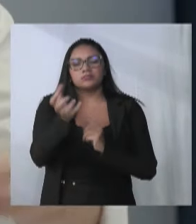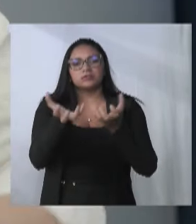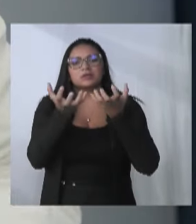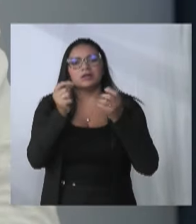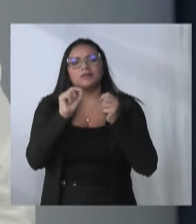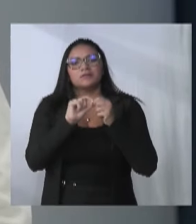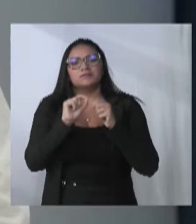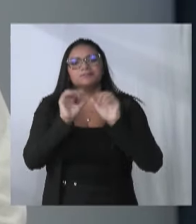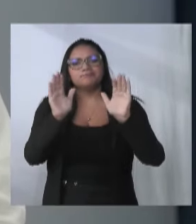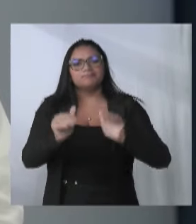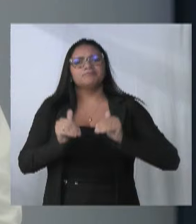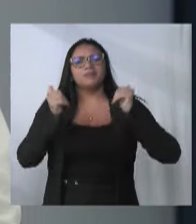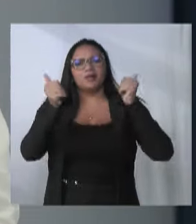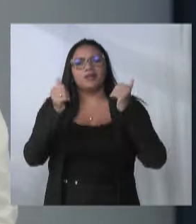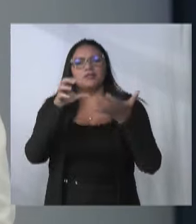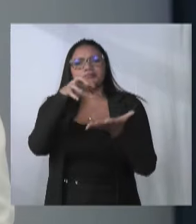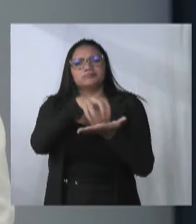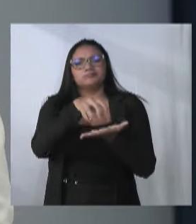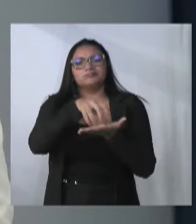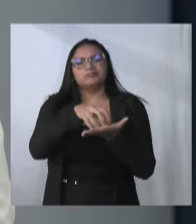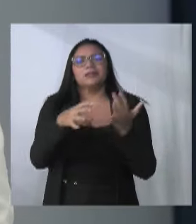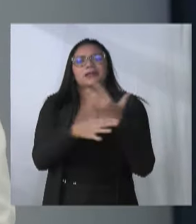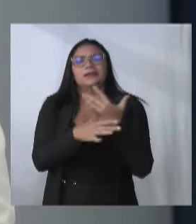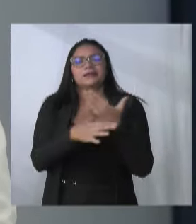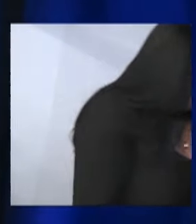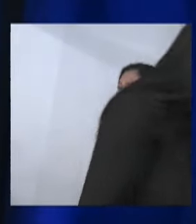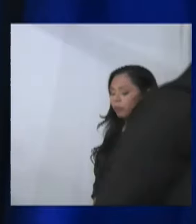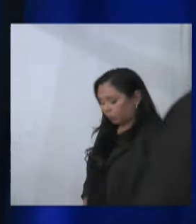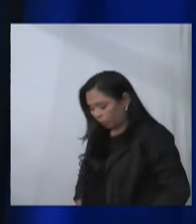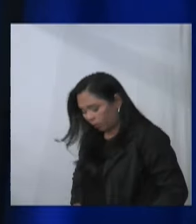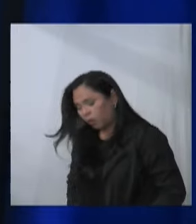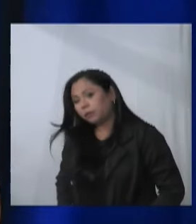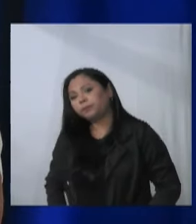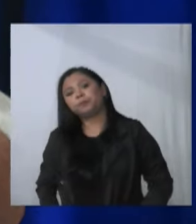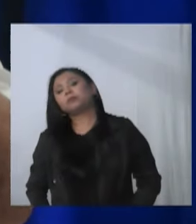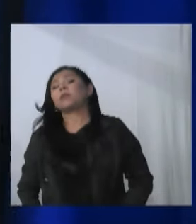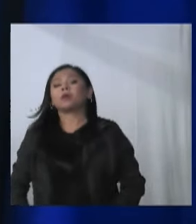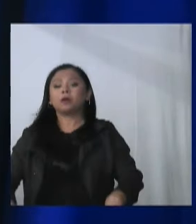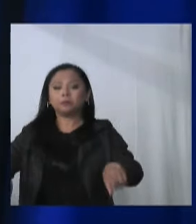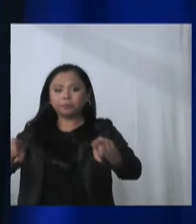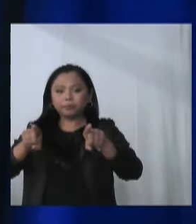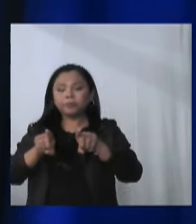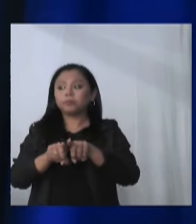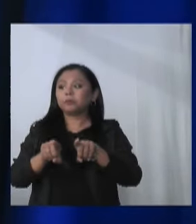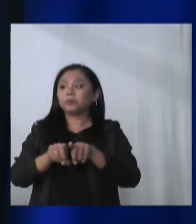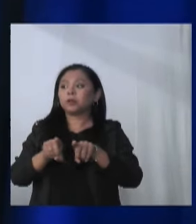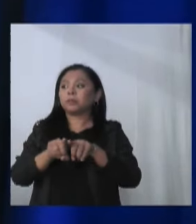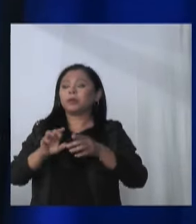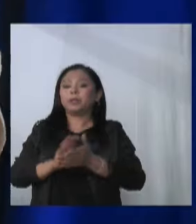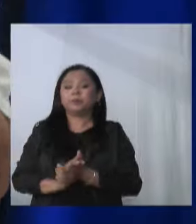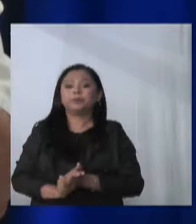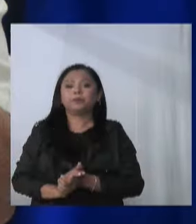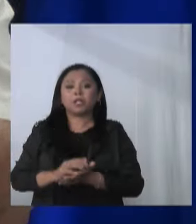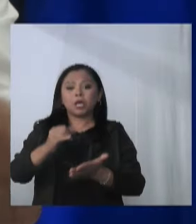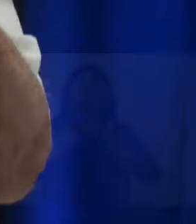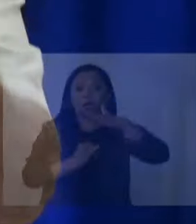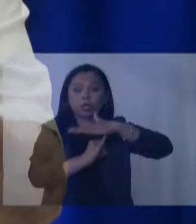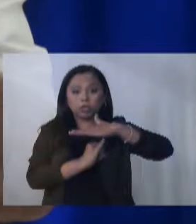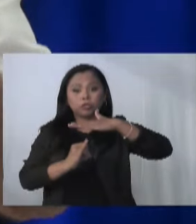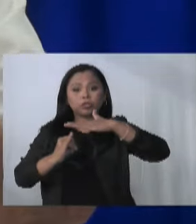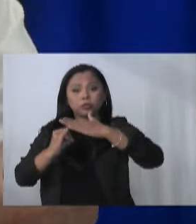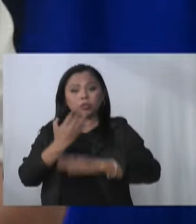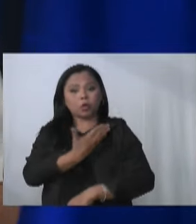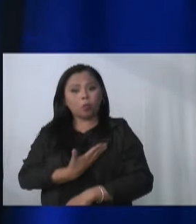para revitalizar o centro da cidade que hoje pede socorro? Colocando as repartições públicas, os serviços públicos